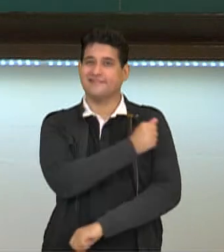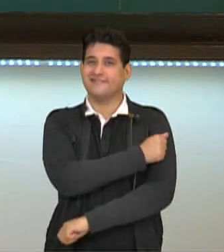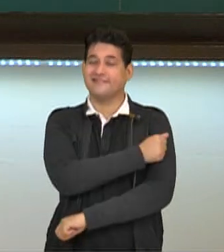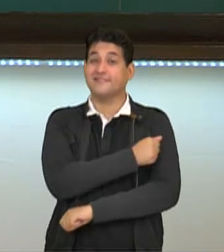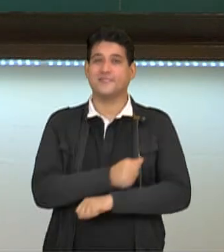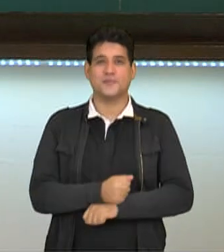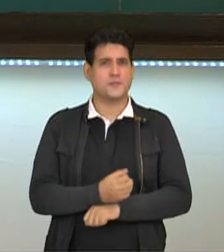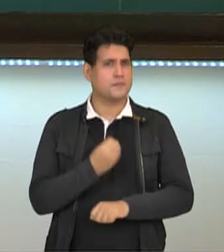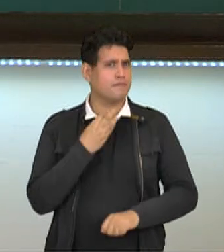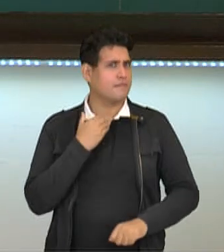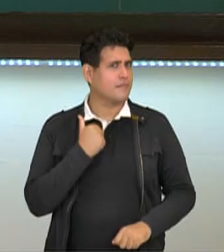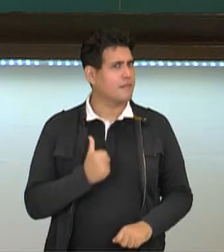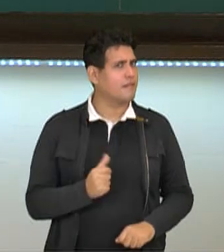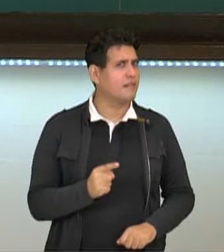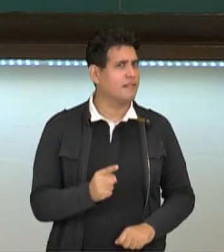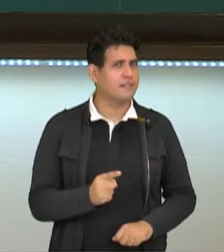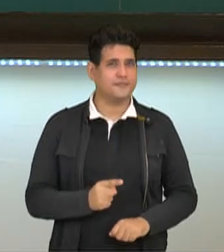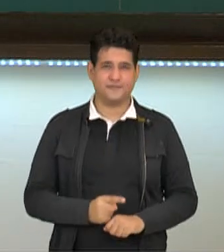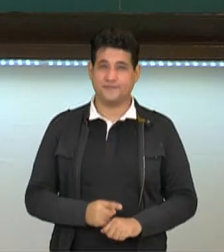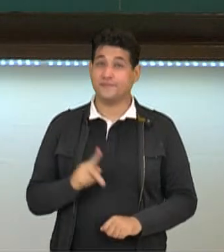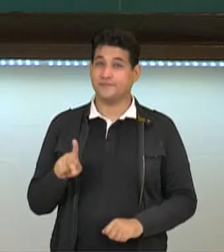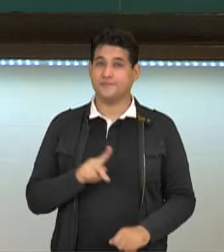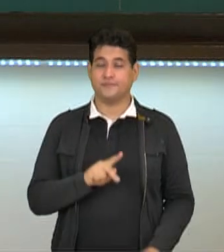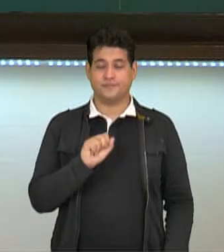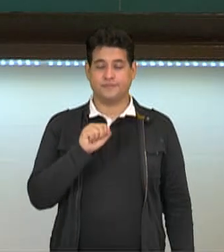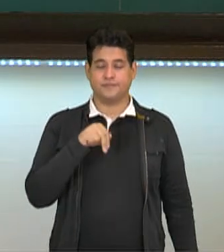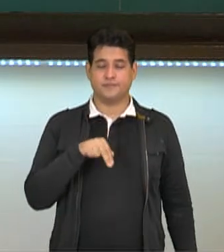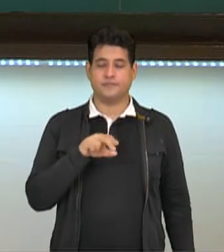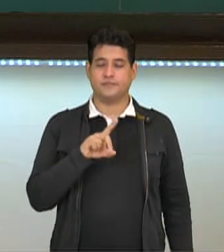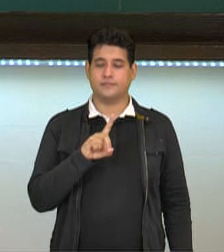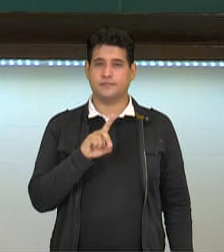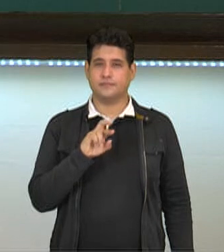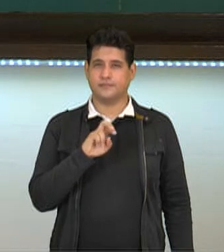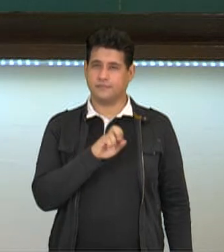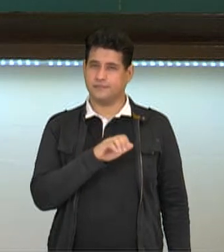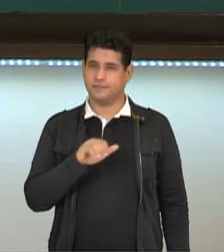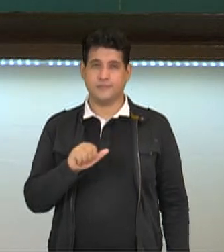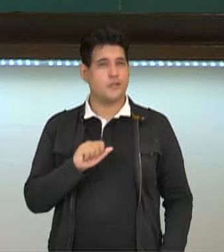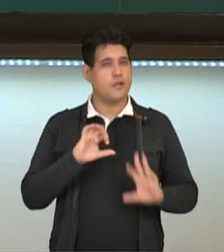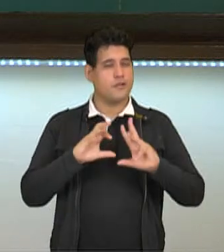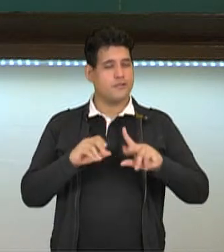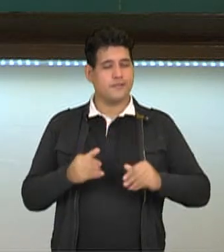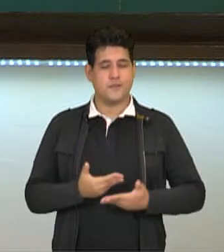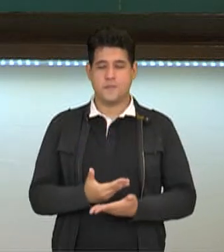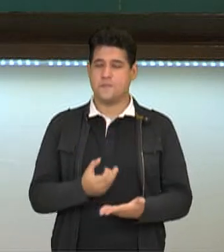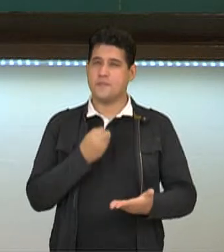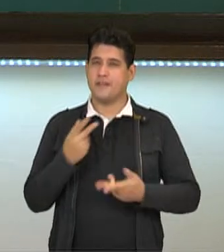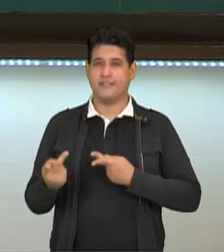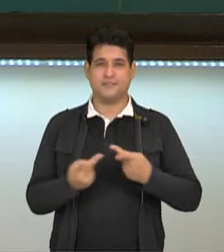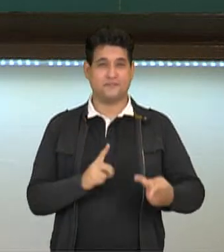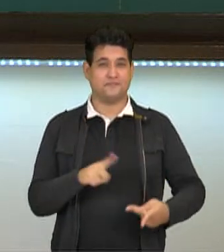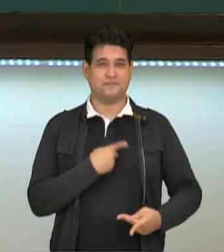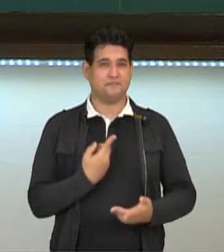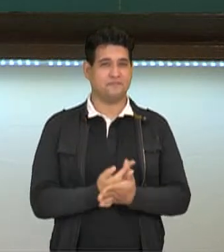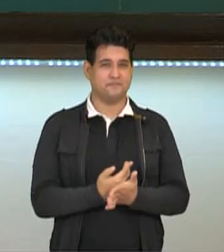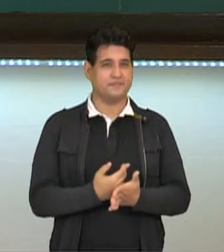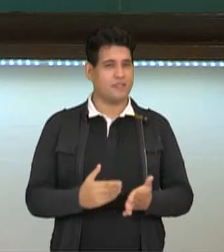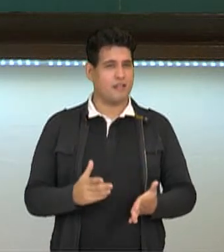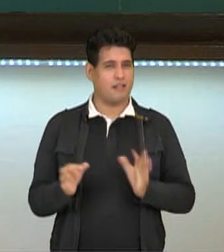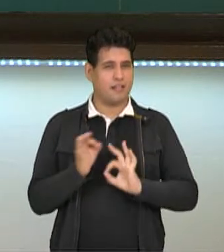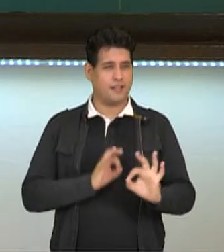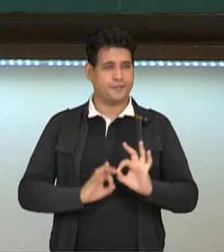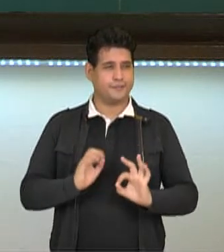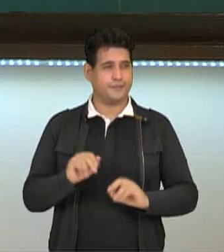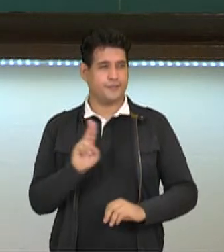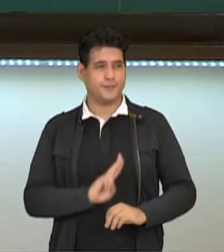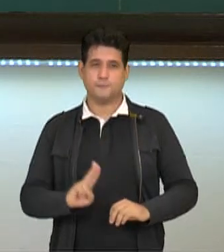students, how are you? I'm Teacher Andrea e vocês são todos muito bem-vindos à nossa aula. Estão preparados?